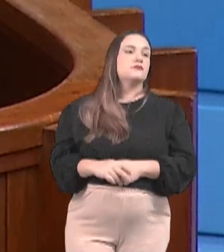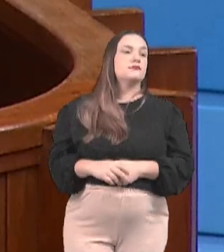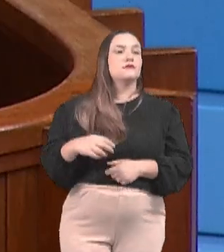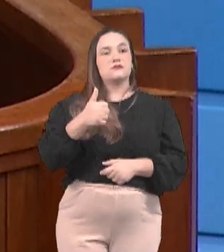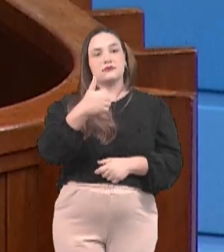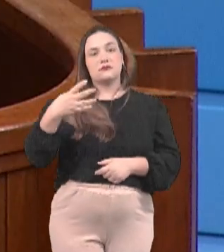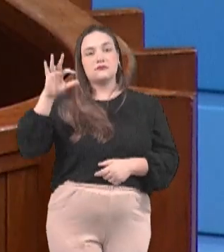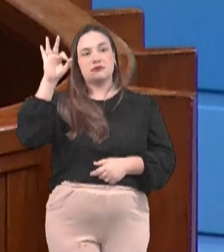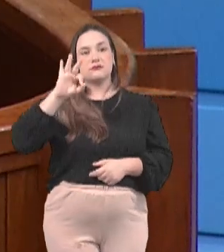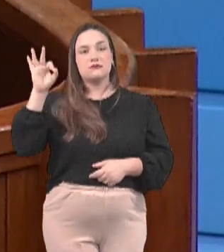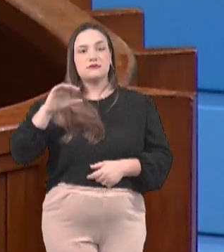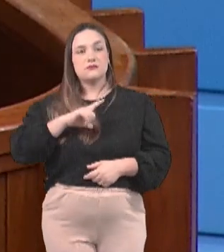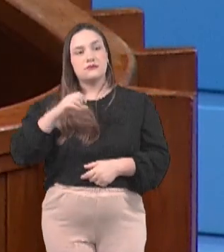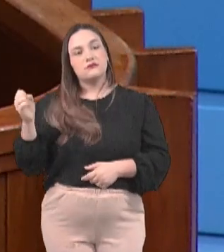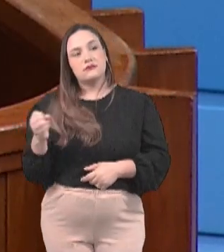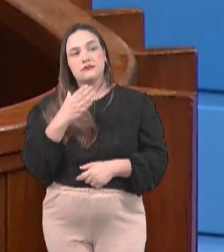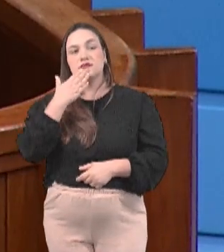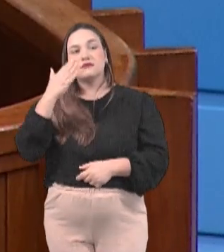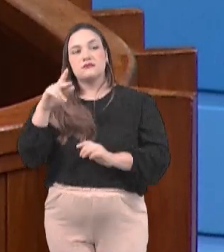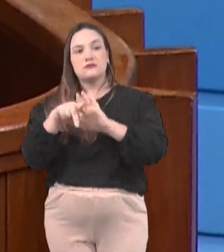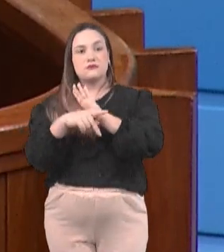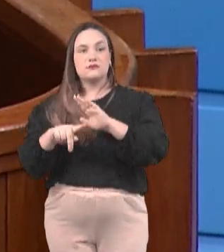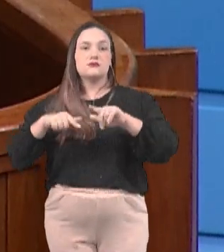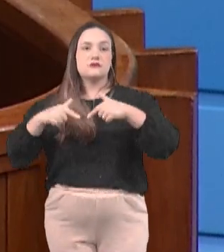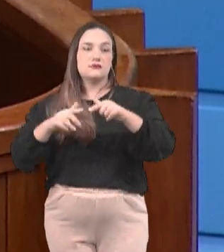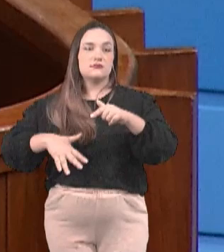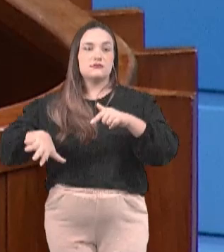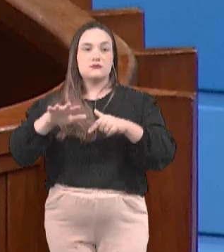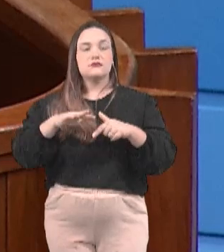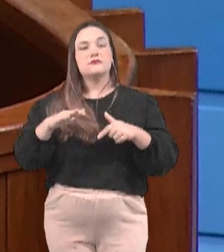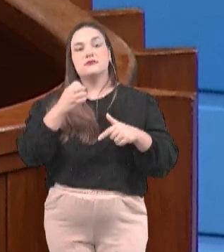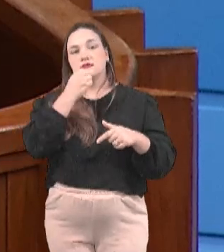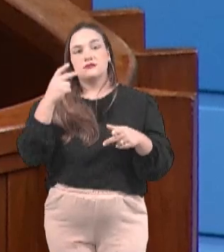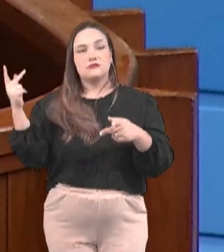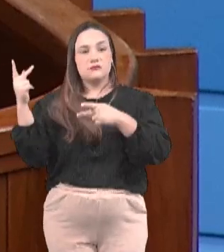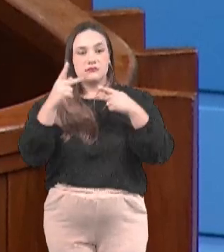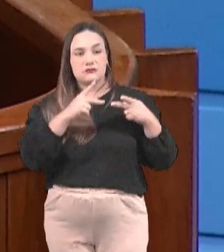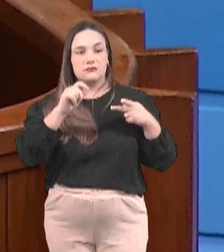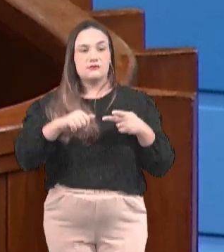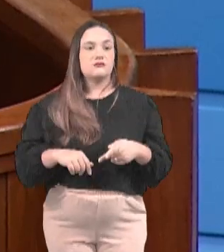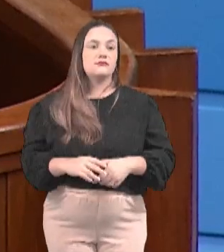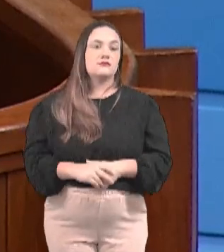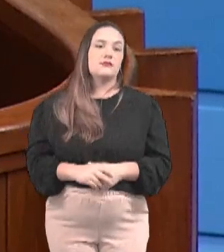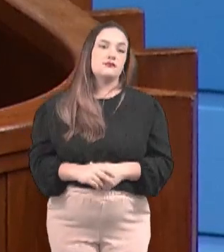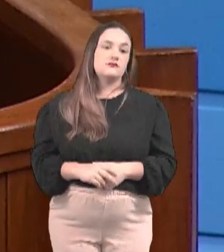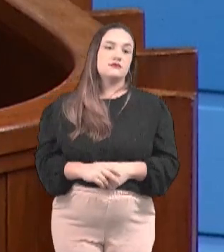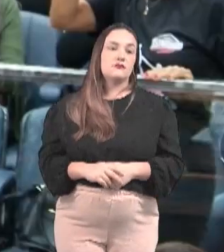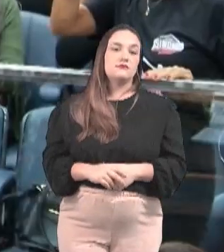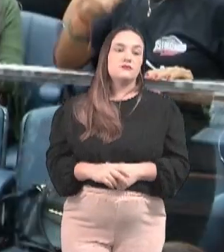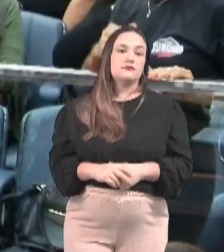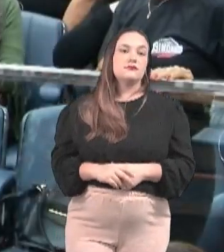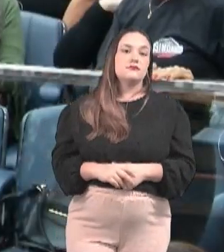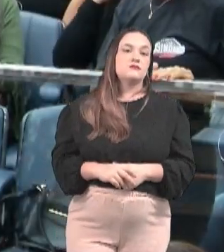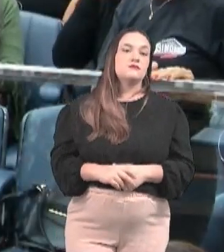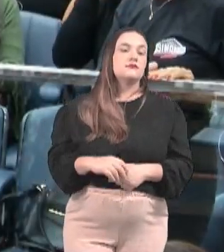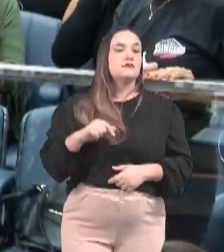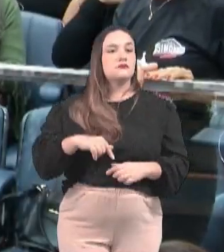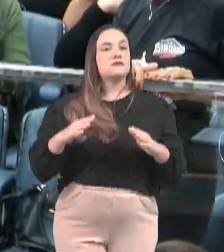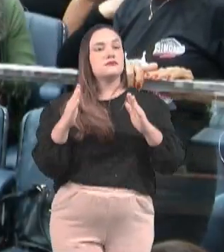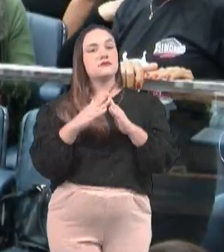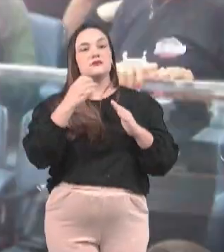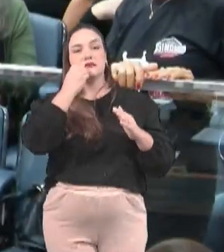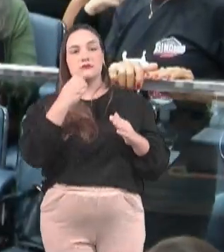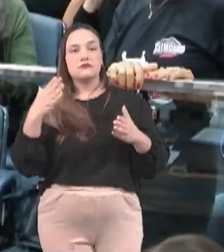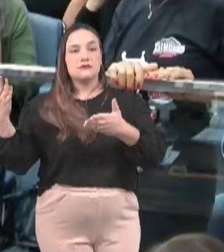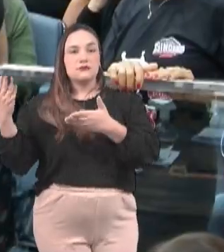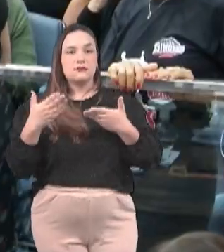aqui fazendo novas reivindicações também trabalhistas. Então, sejam bem-vindos e bem-vindas a essa luta, a essa casa. Sempre importante